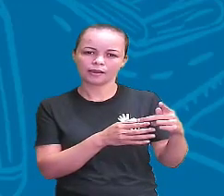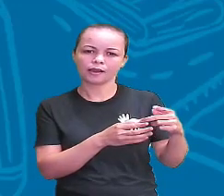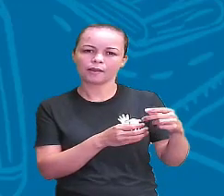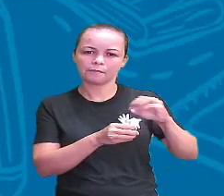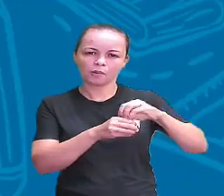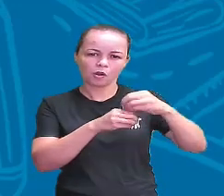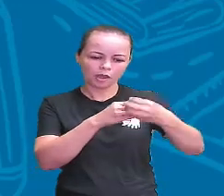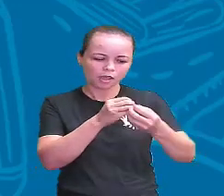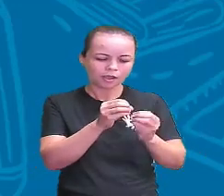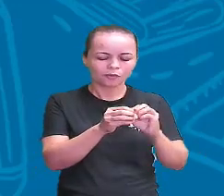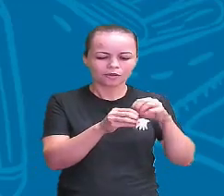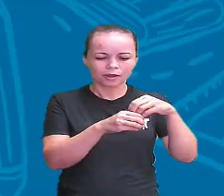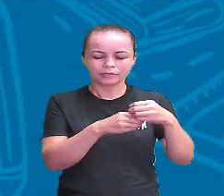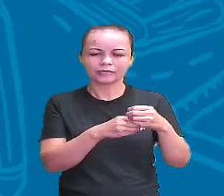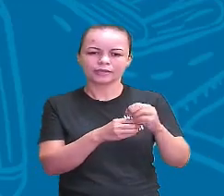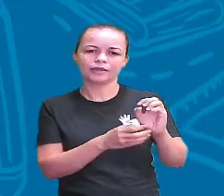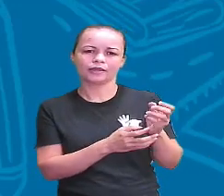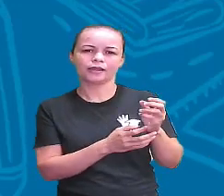que é